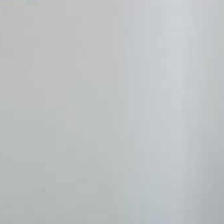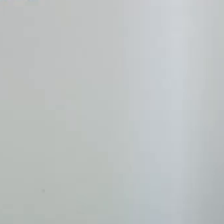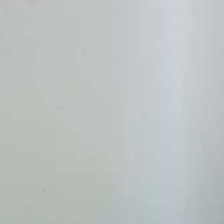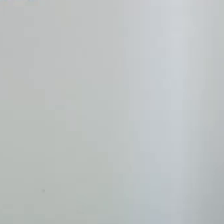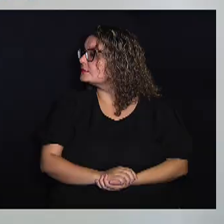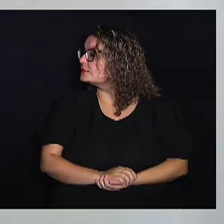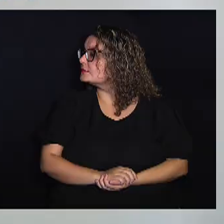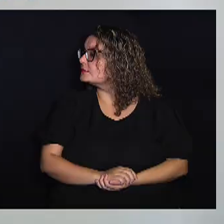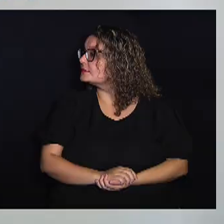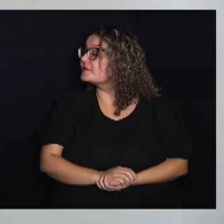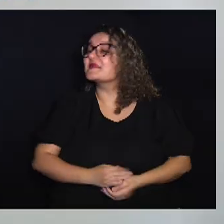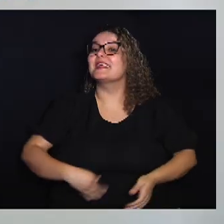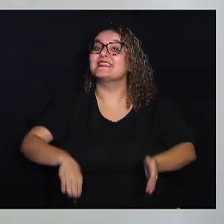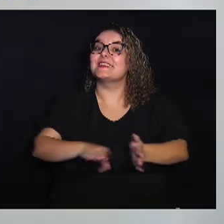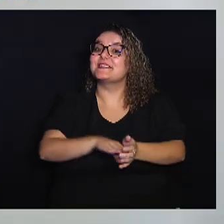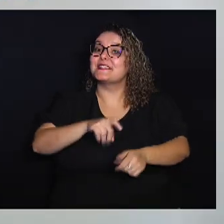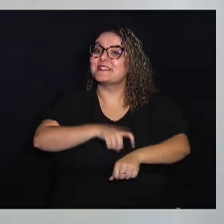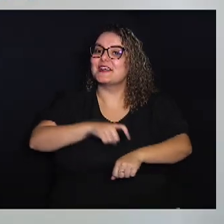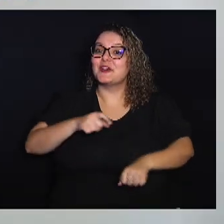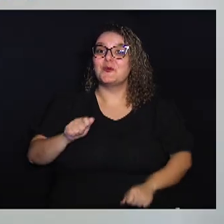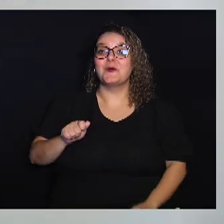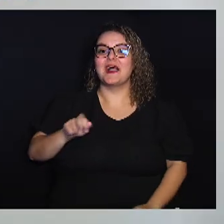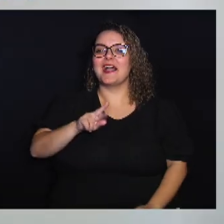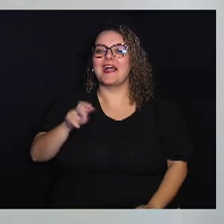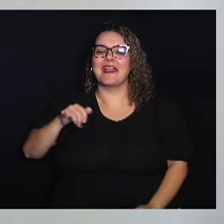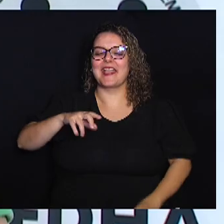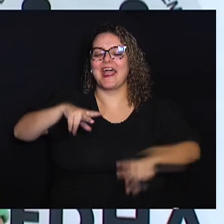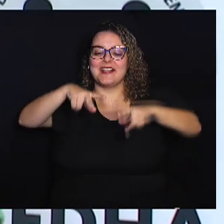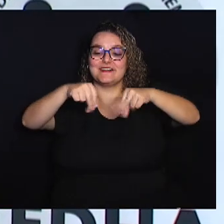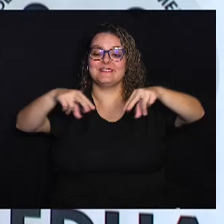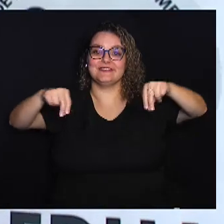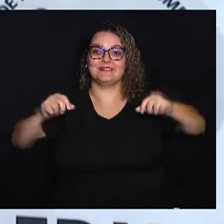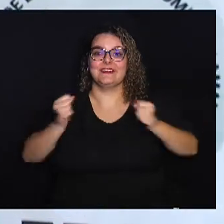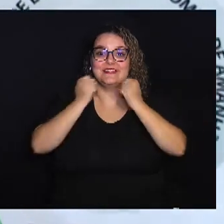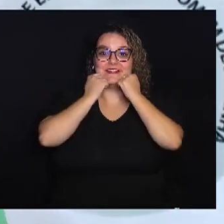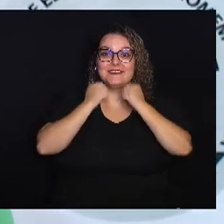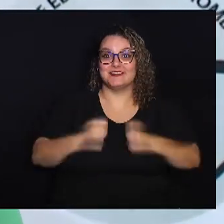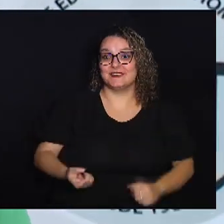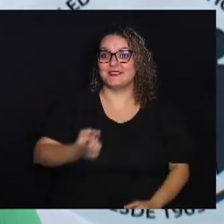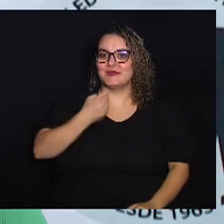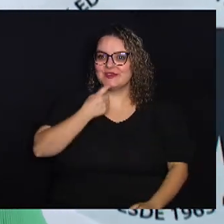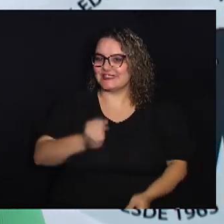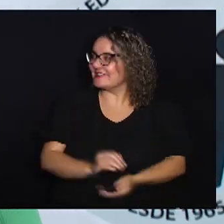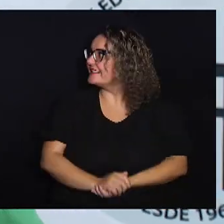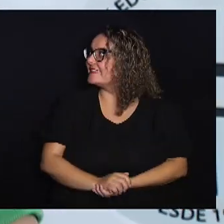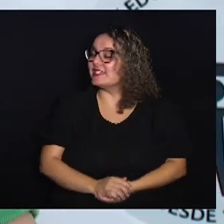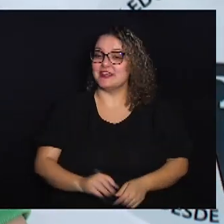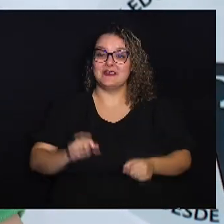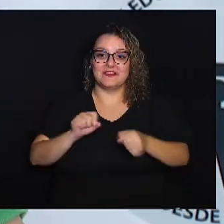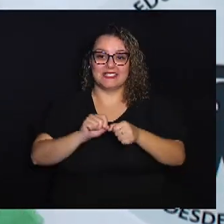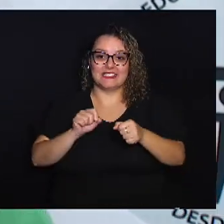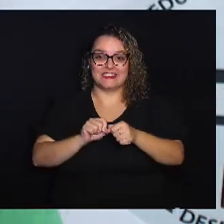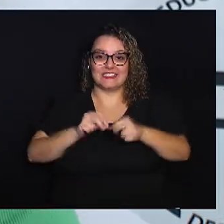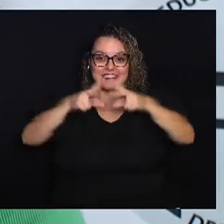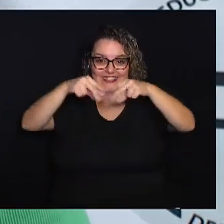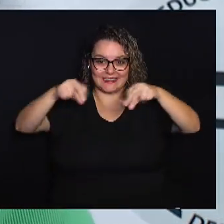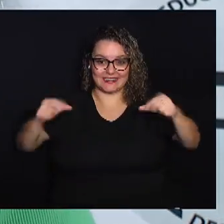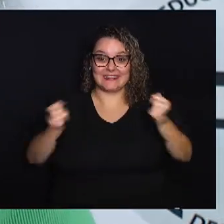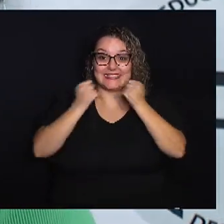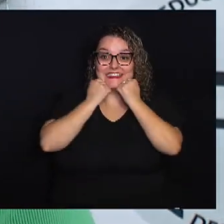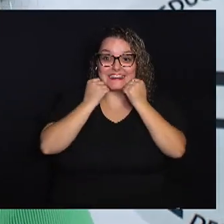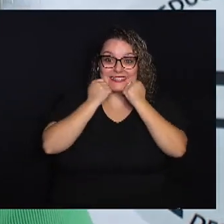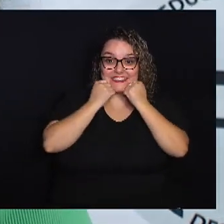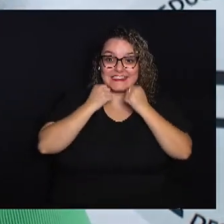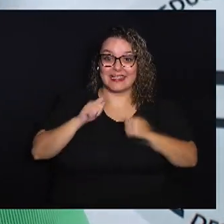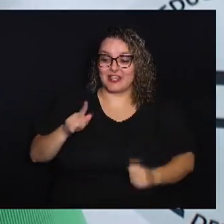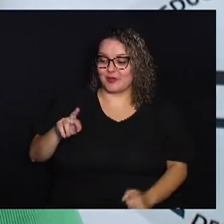Tá chegando a hora, vem aí o Arraiá da Guardinha de Campinas. A gente vai fazer a festa julina da Guardinha, que vai ser no